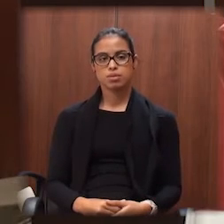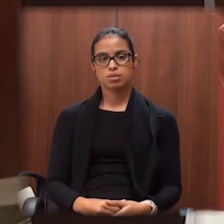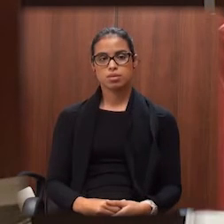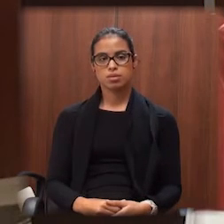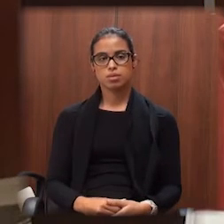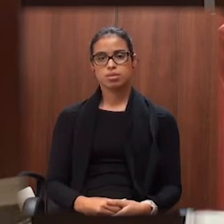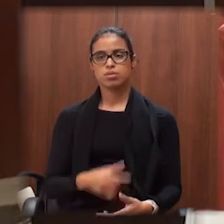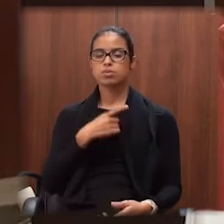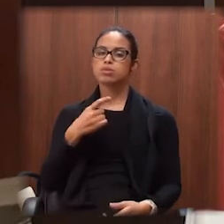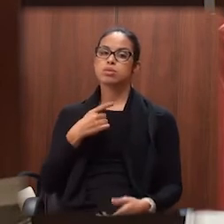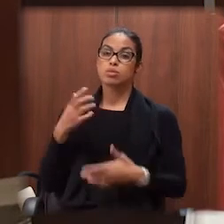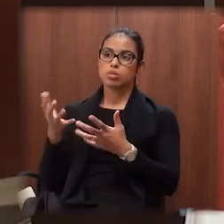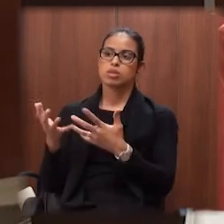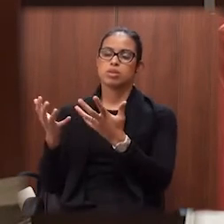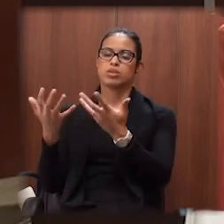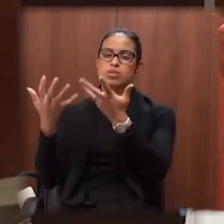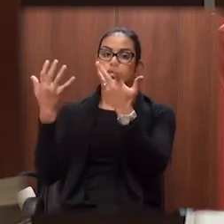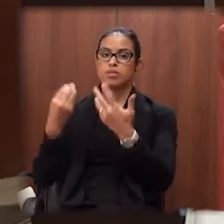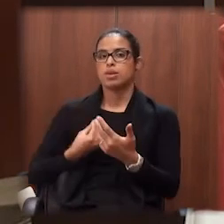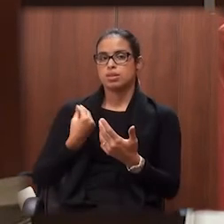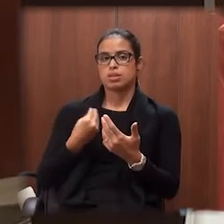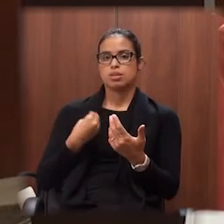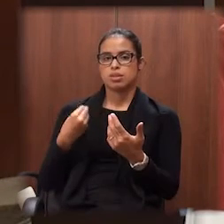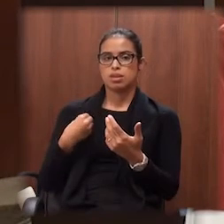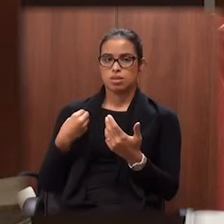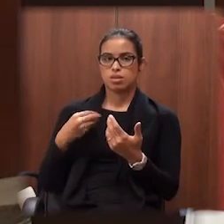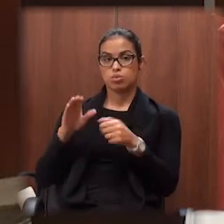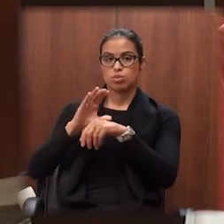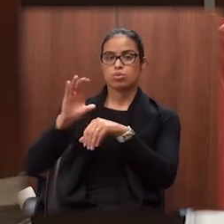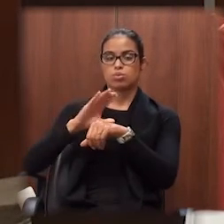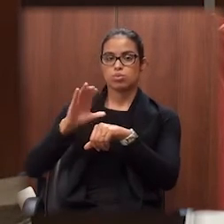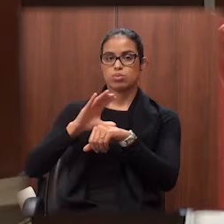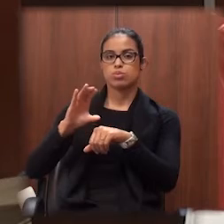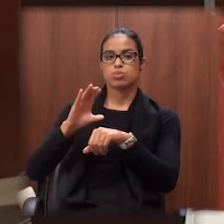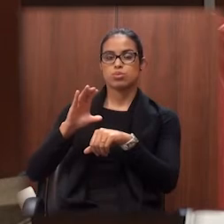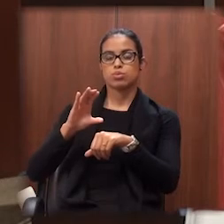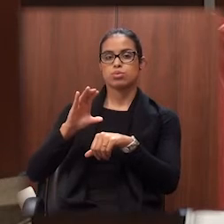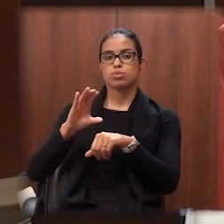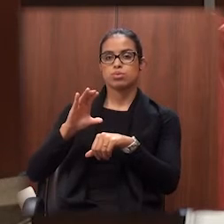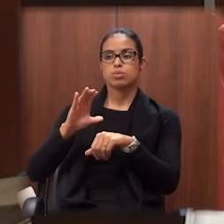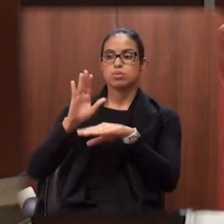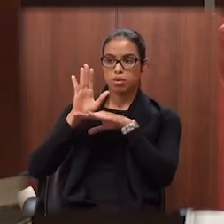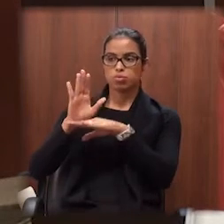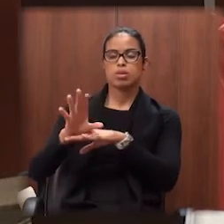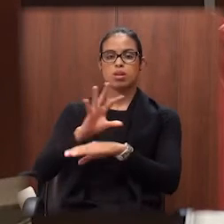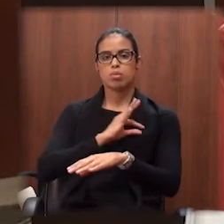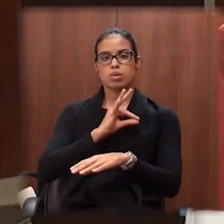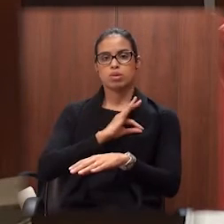um incentivo à existência desses cursos para a Polícia